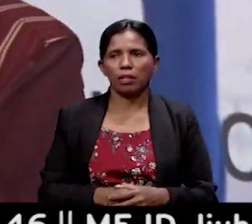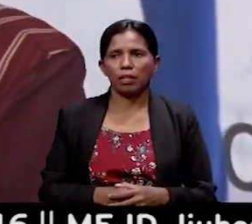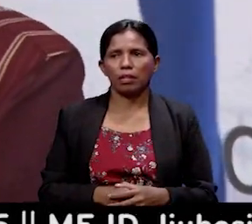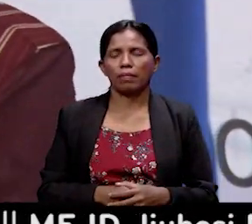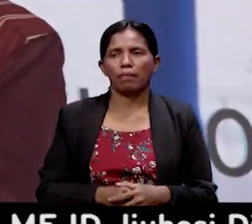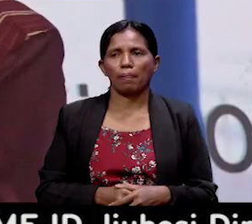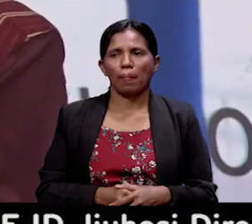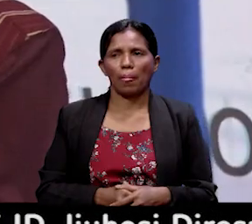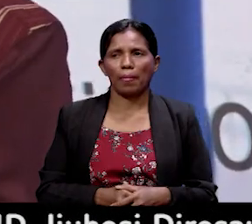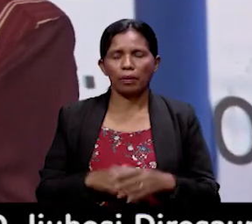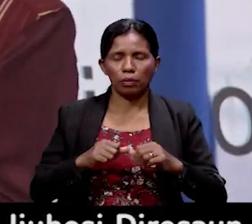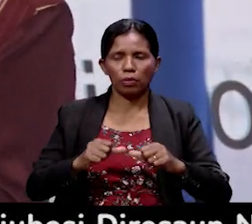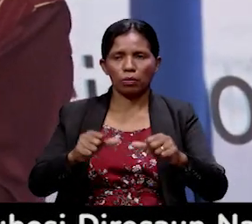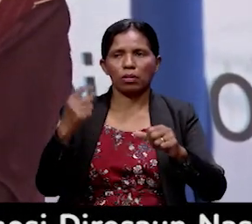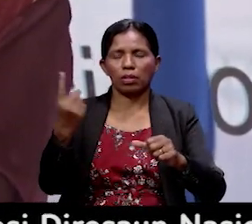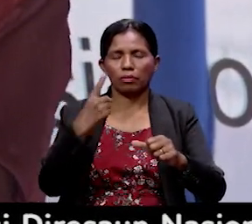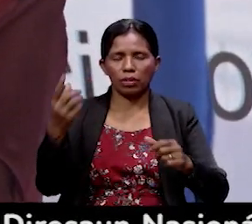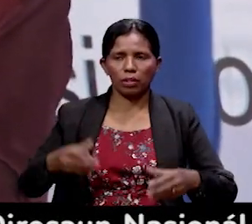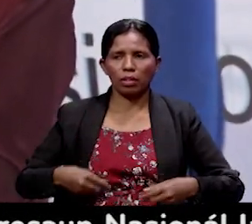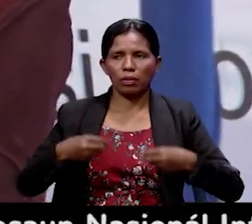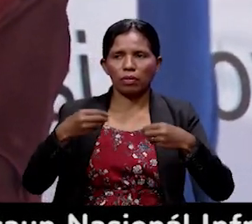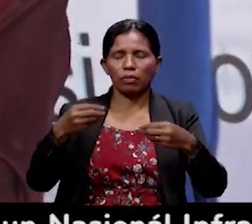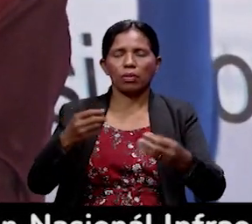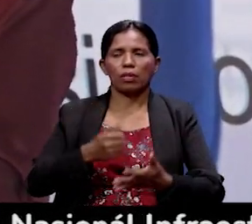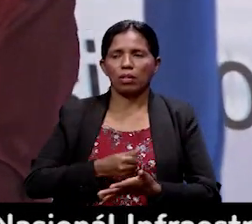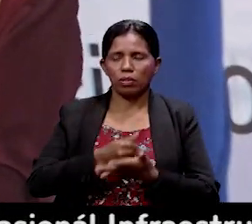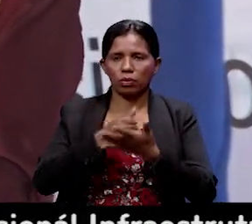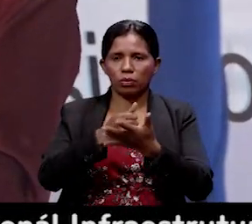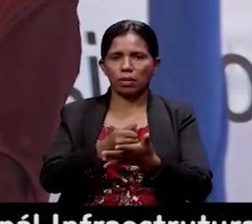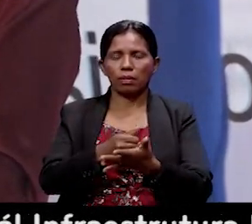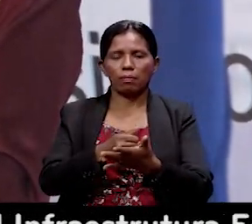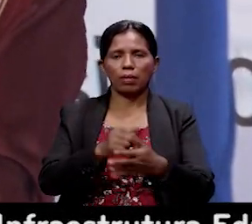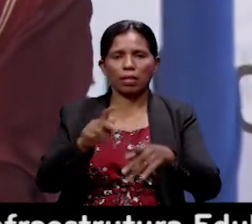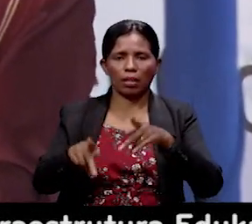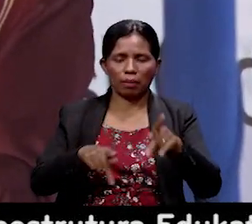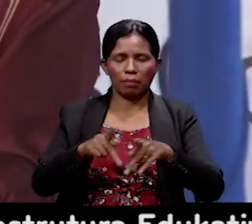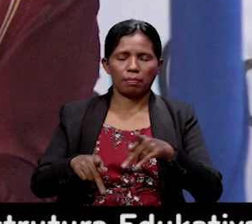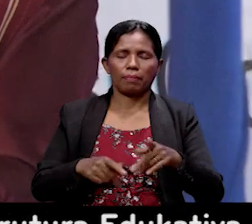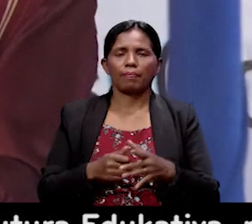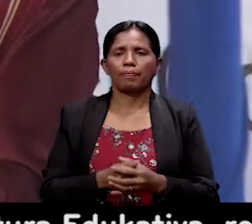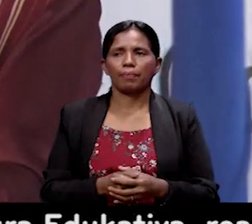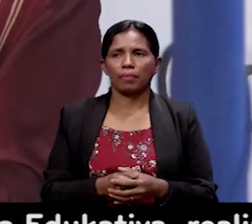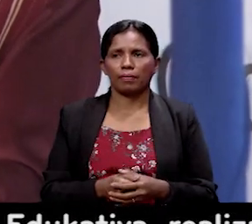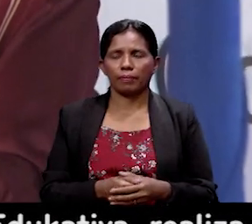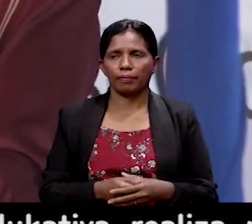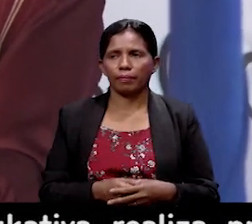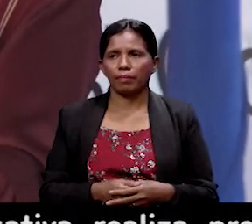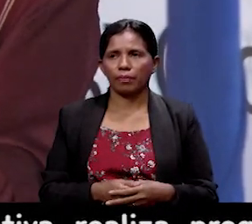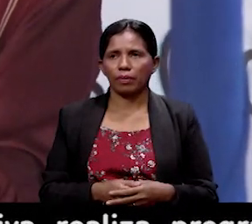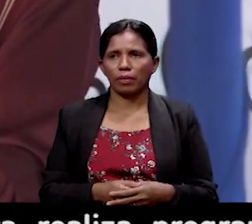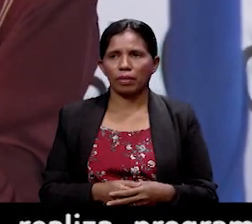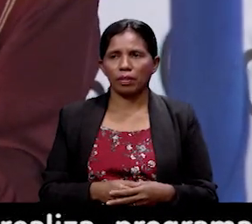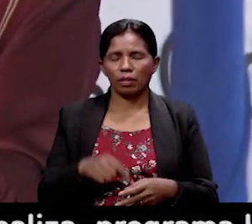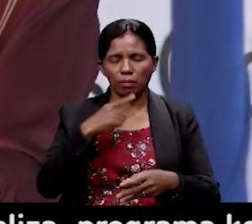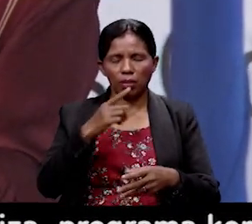possível, continua na fase de fogo para que a contribuição do meu país seja o fogo. Sistema